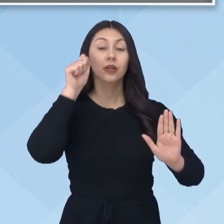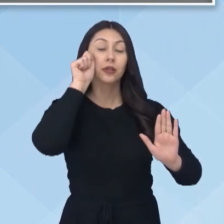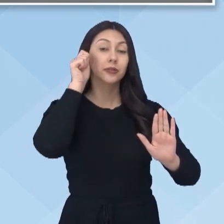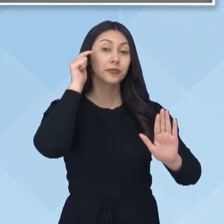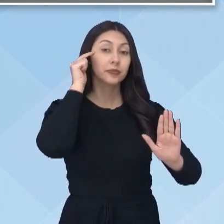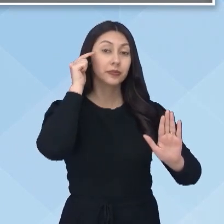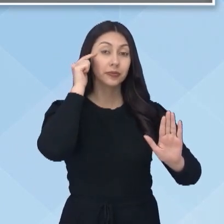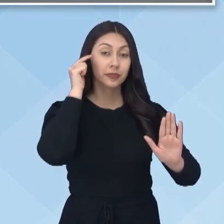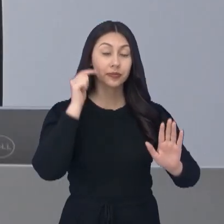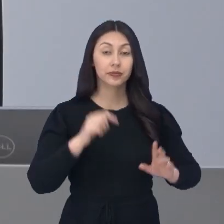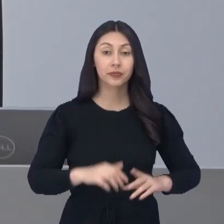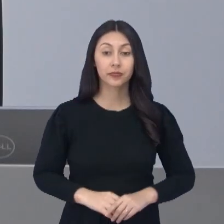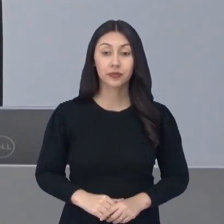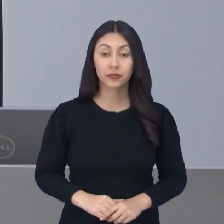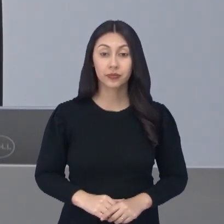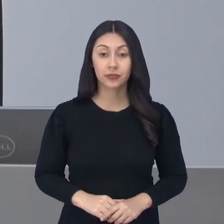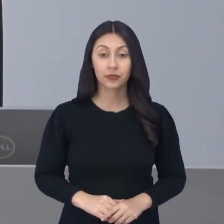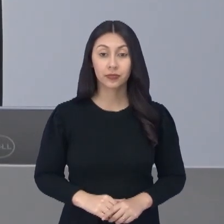Naomi.